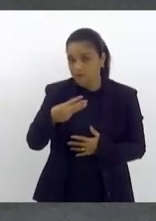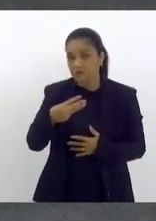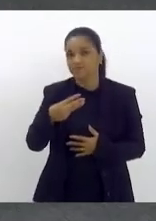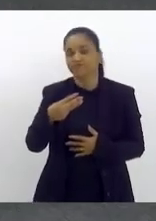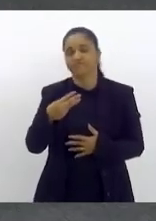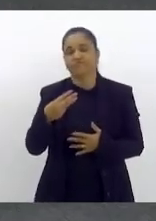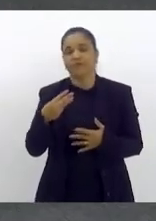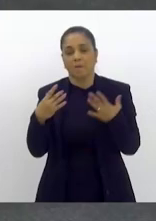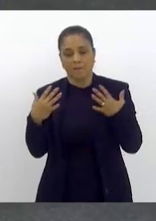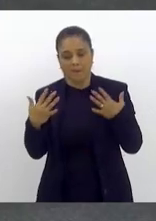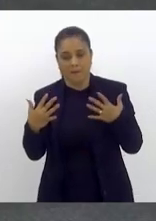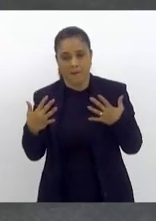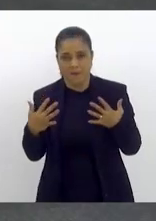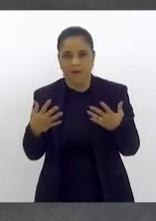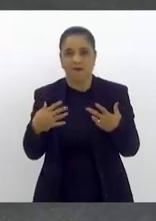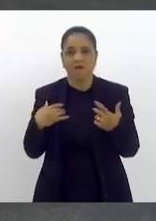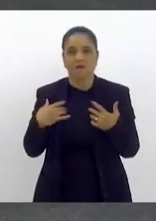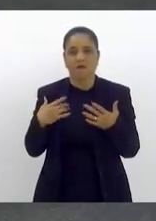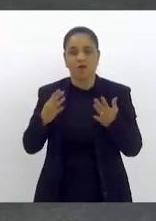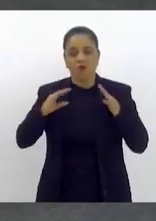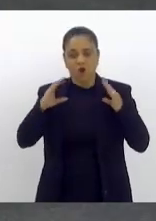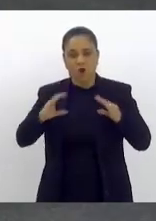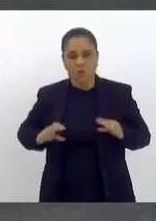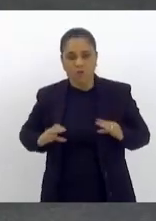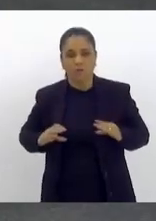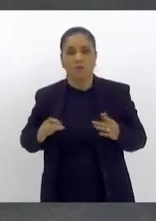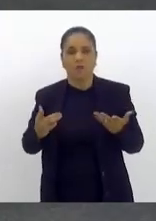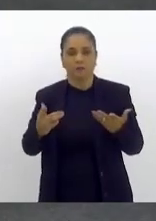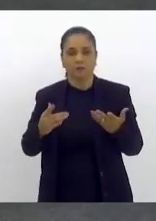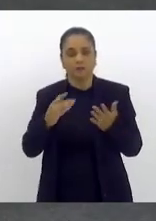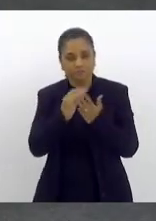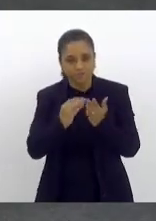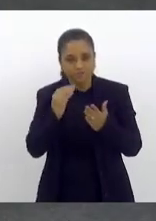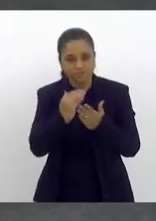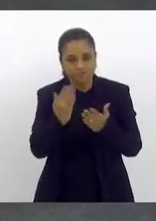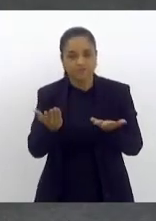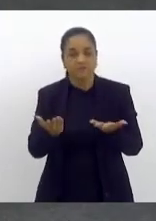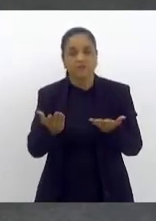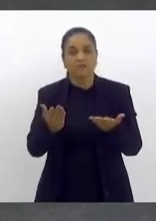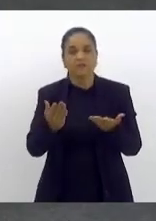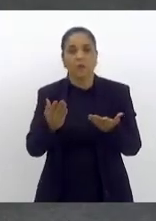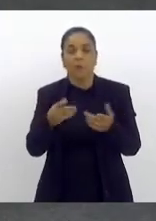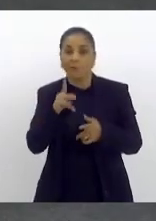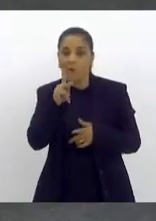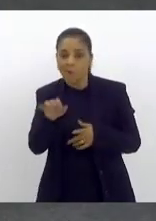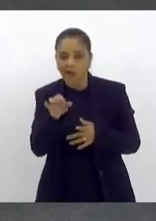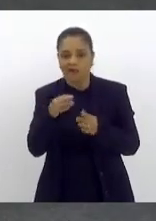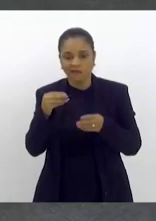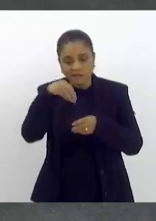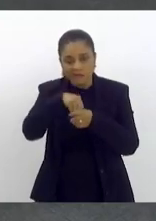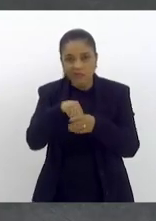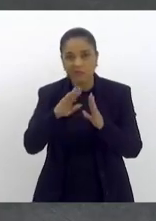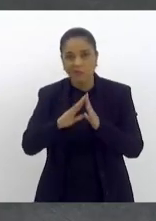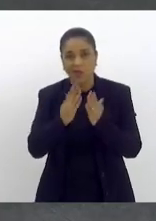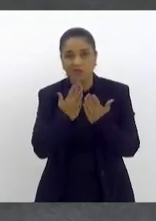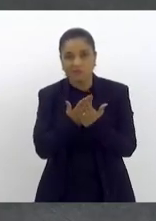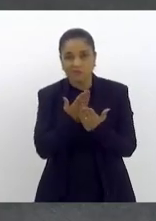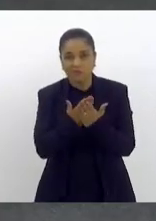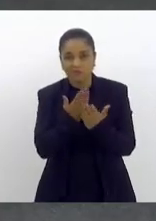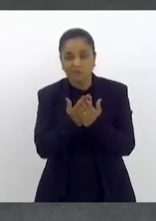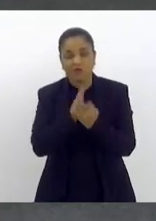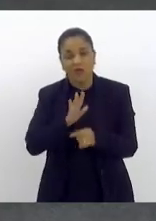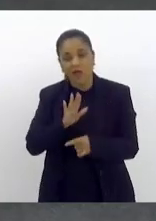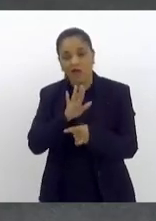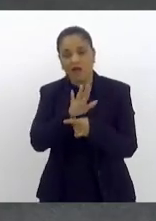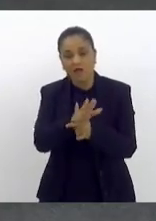inusuais. Não é a competência do pai, está no ambiente escolar administrando isso. Mas, como o governo do estado não